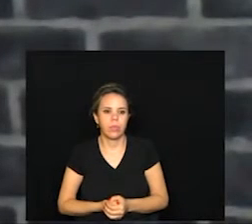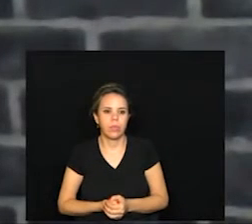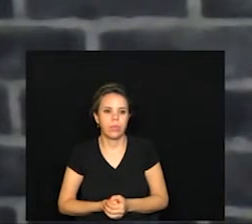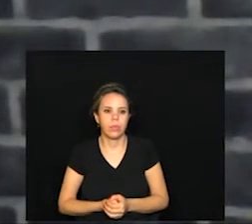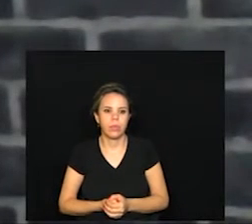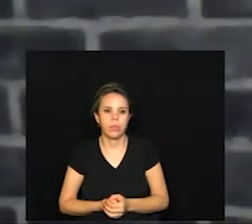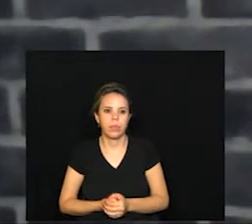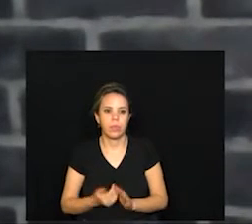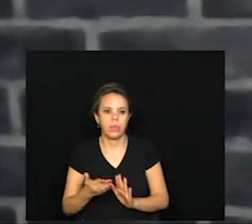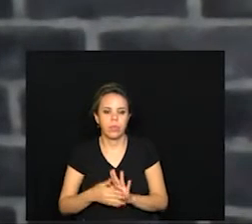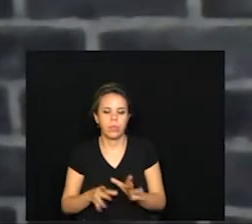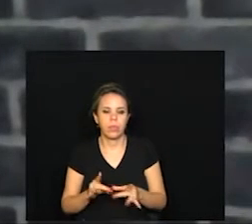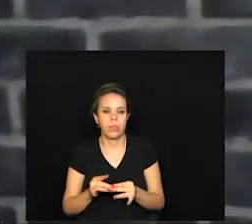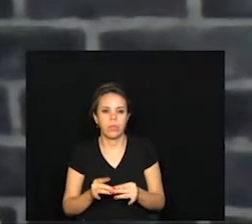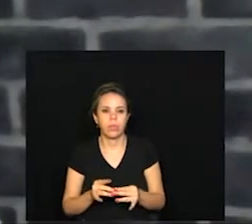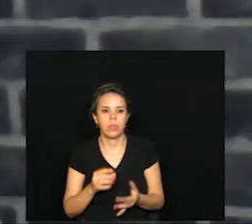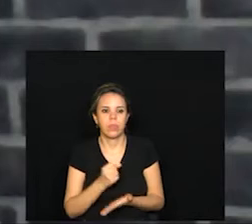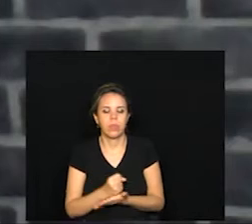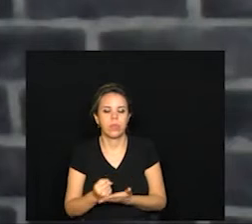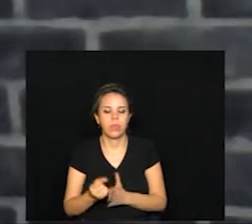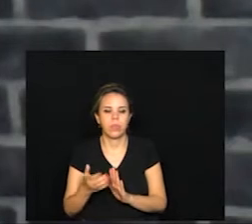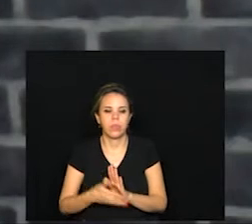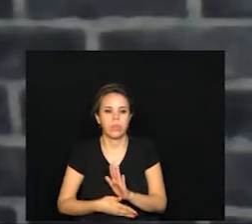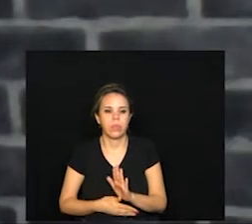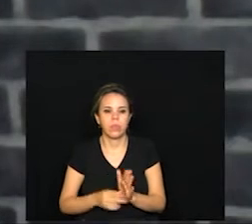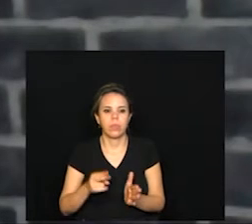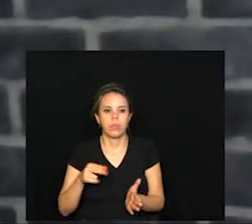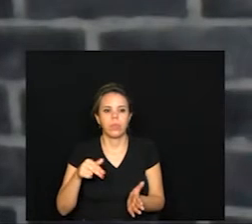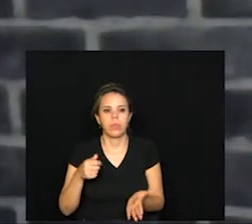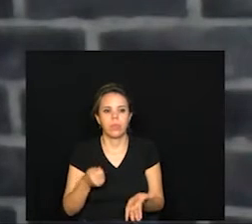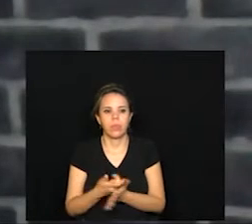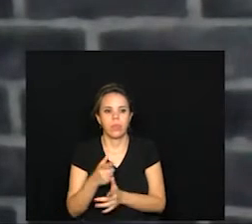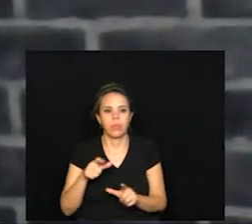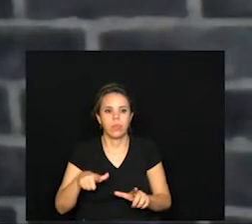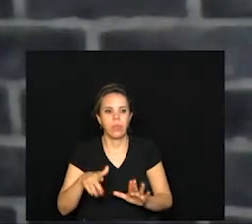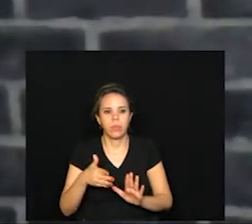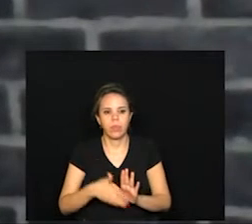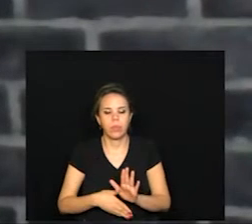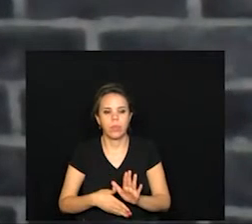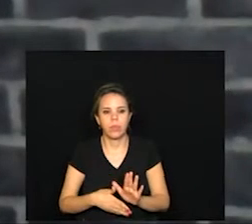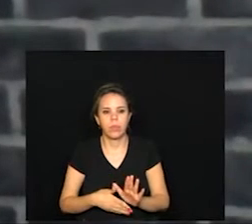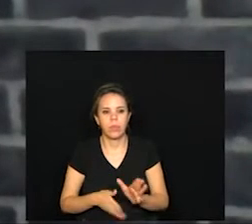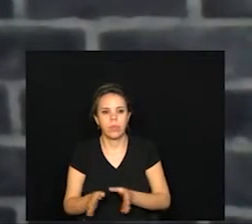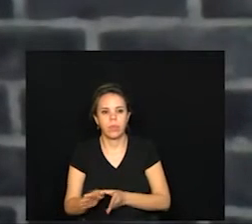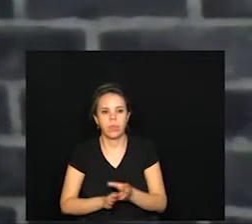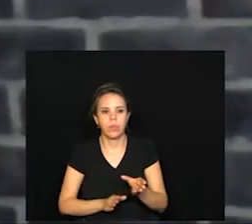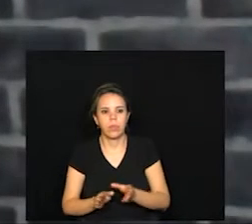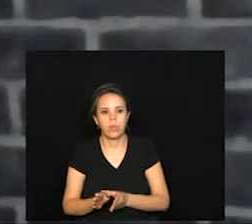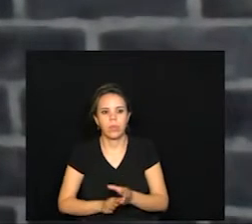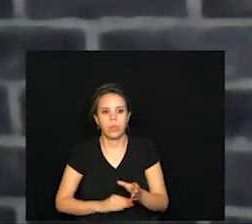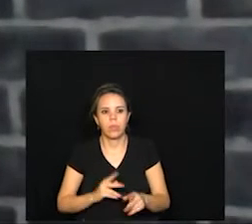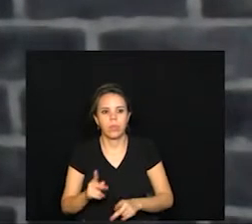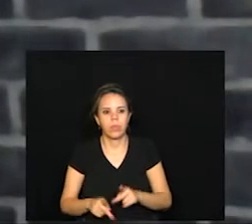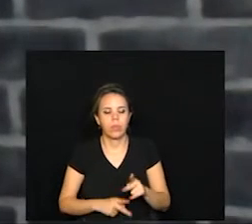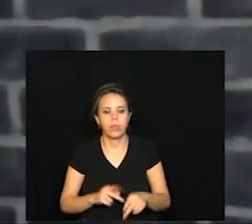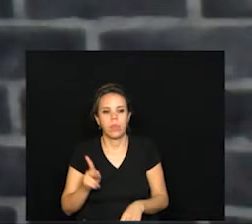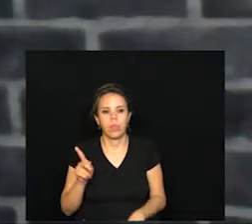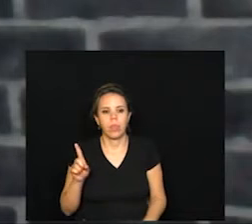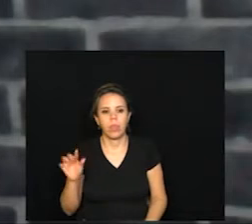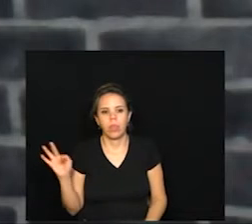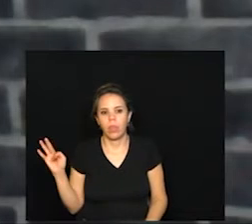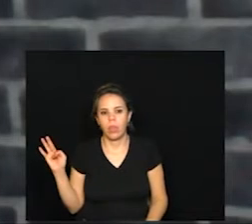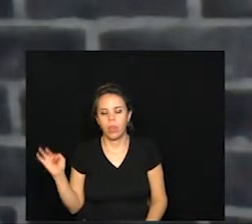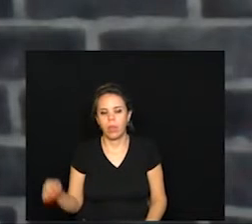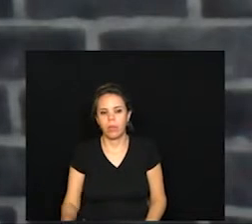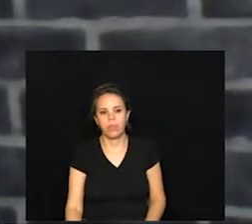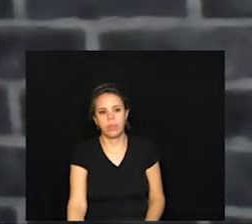ele pode juntar o contrato, a nota fiscal. A gente até orienta o consumidor para que junte em PDF,